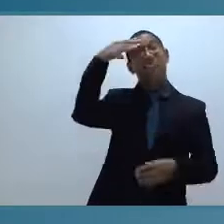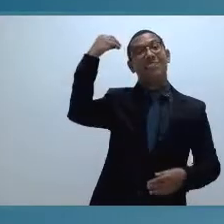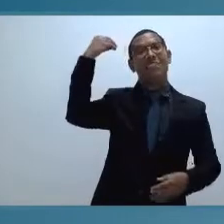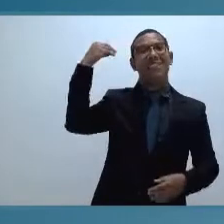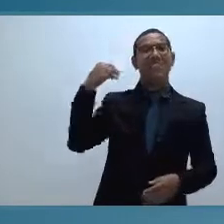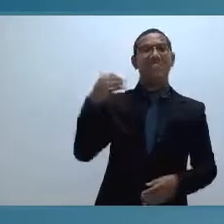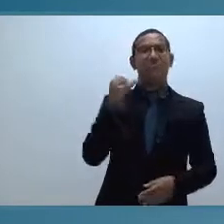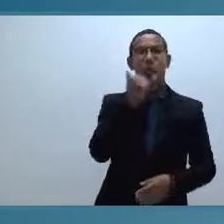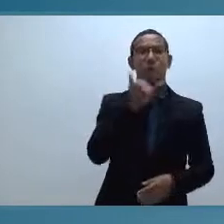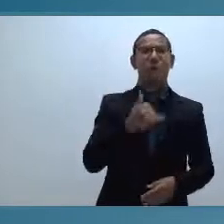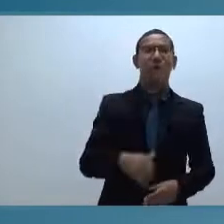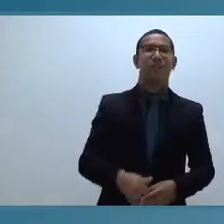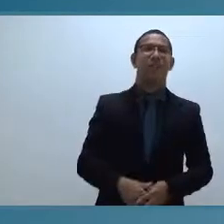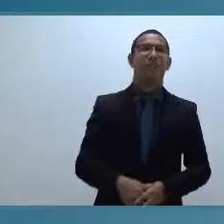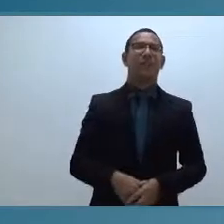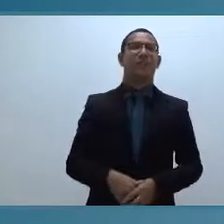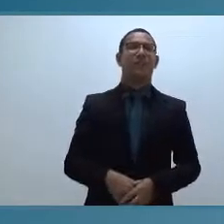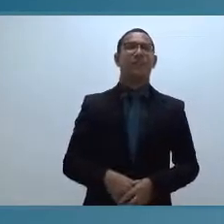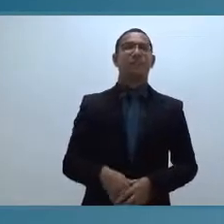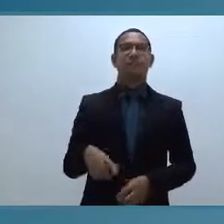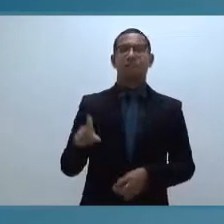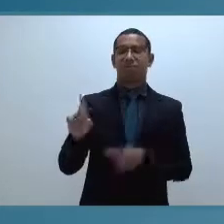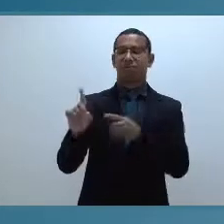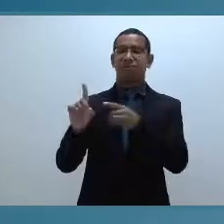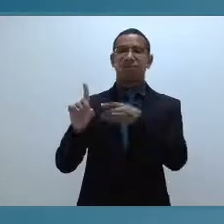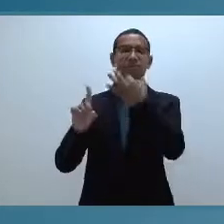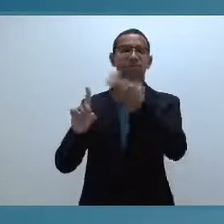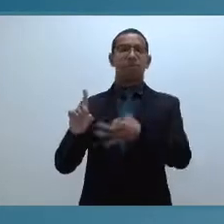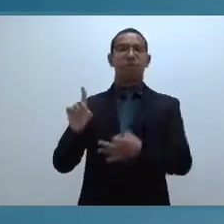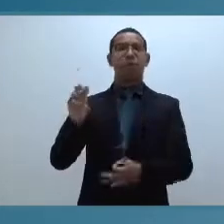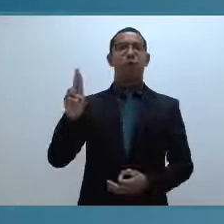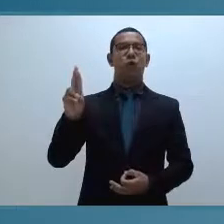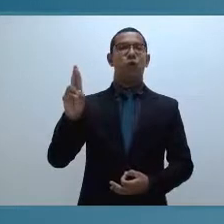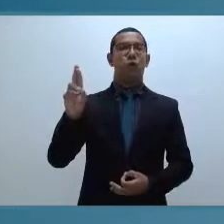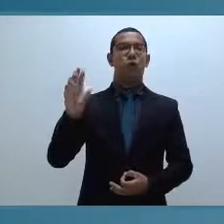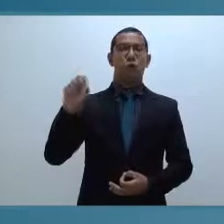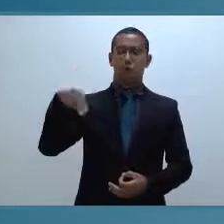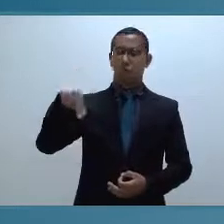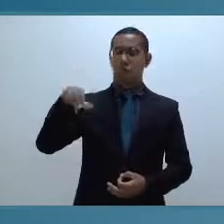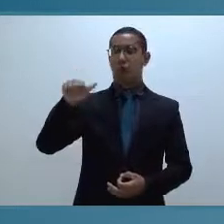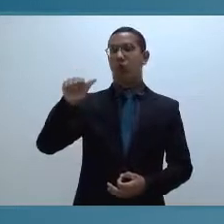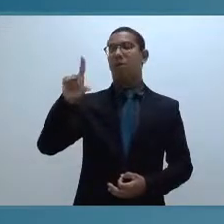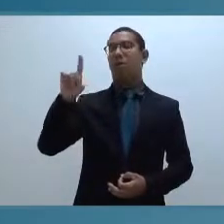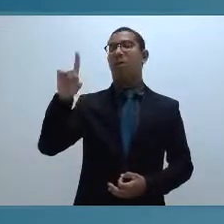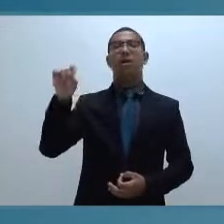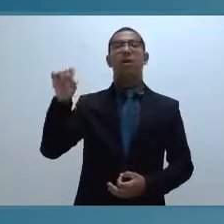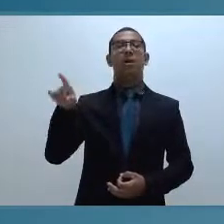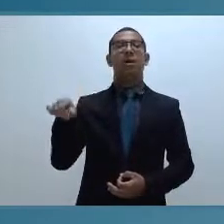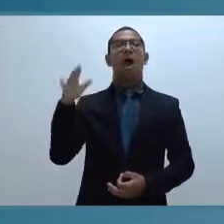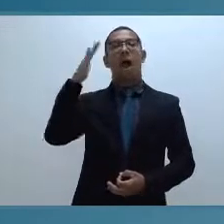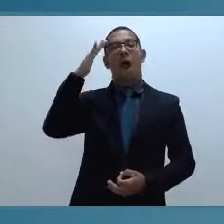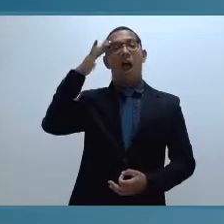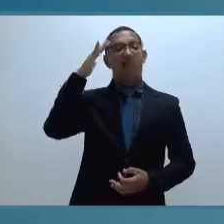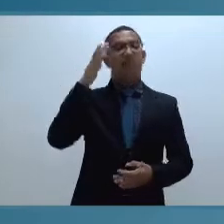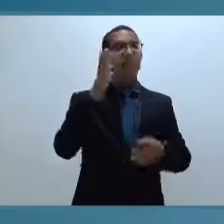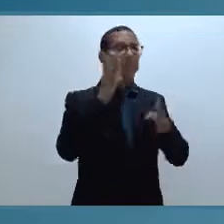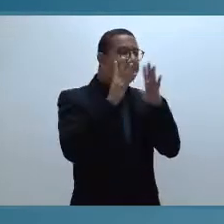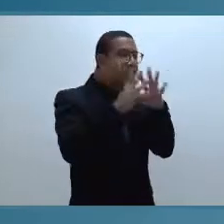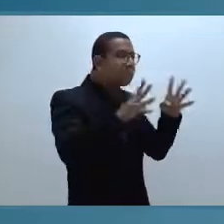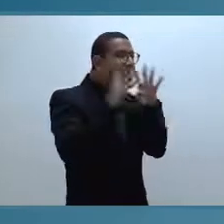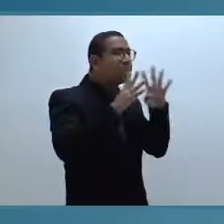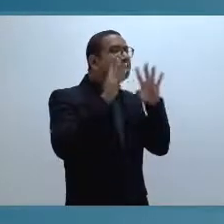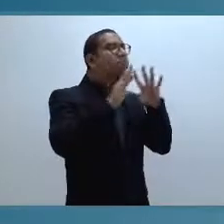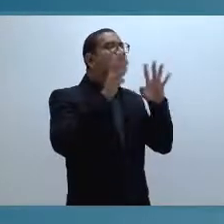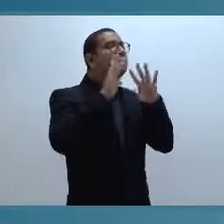Desembargador Ronaldo. Pois não, desembargador. Eu ouvi atentamente as explanações do